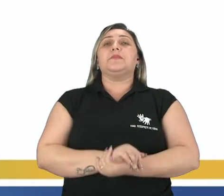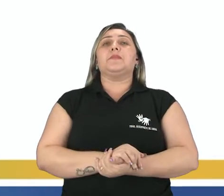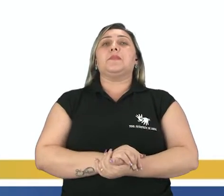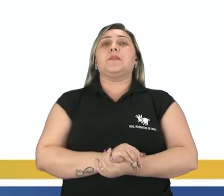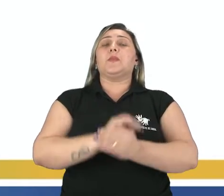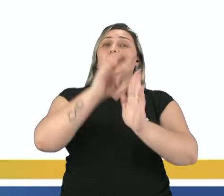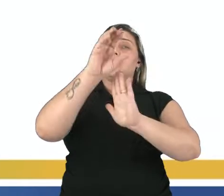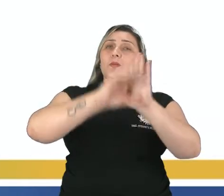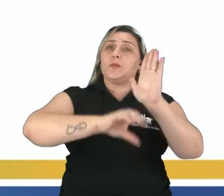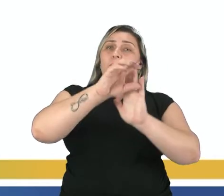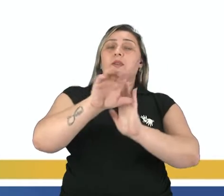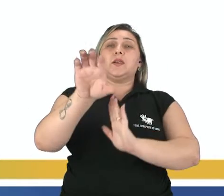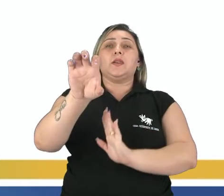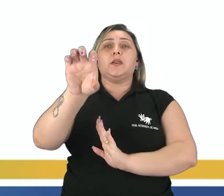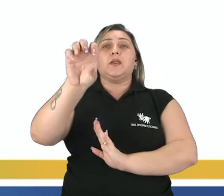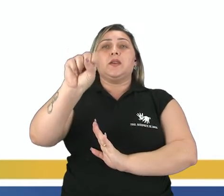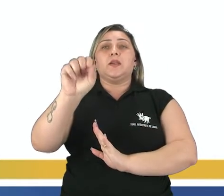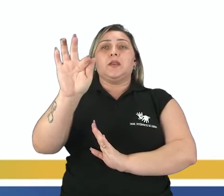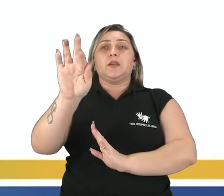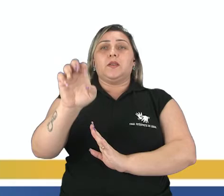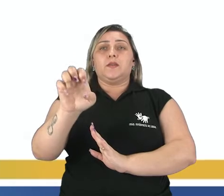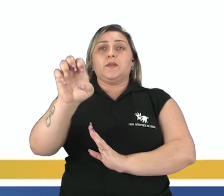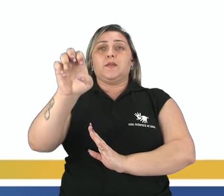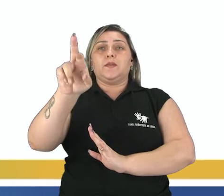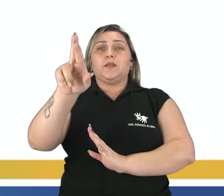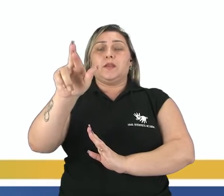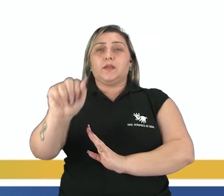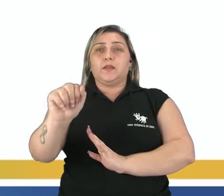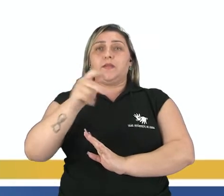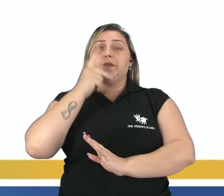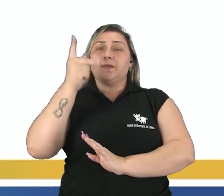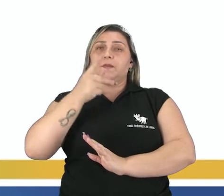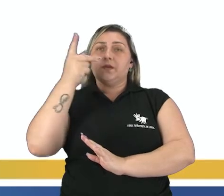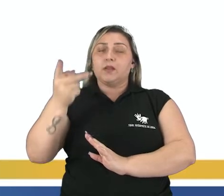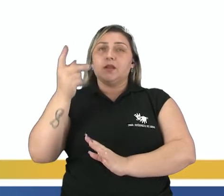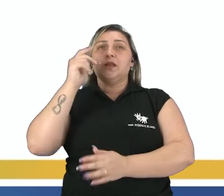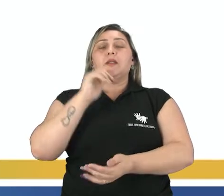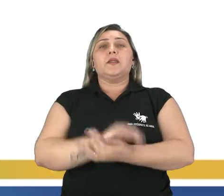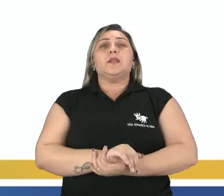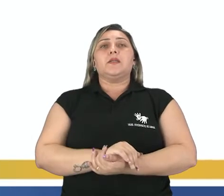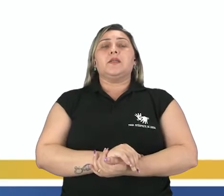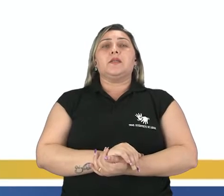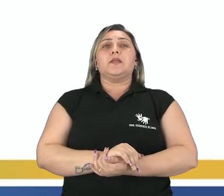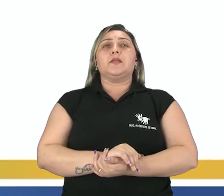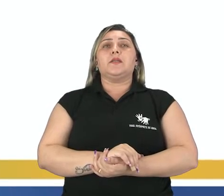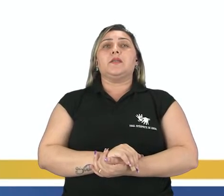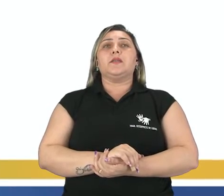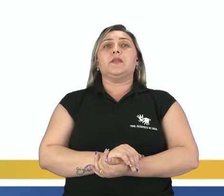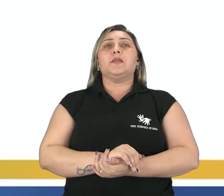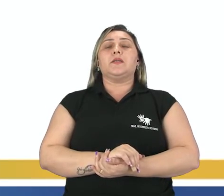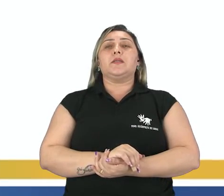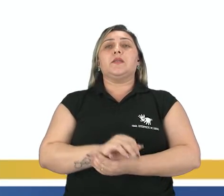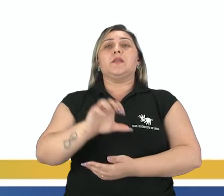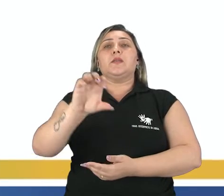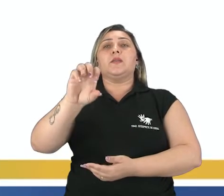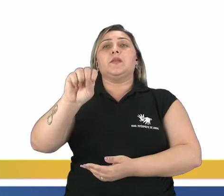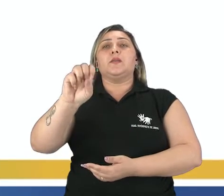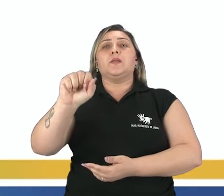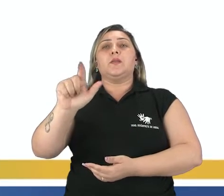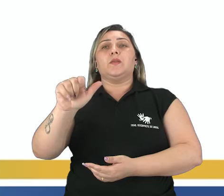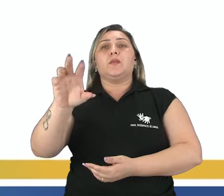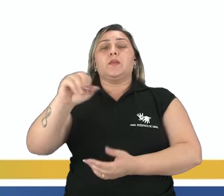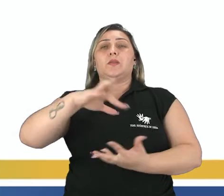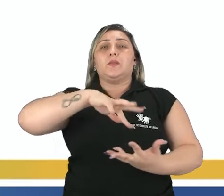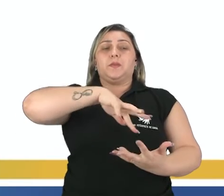o conceito da esfera, onde ele fala sobre o sólido geométrico que é obtido